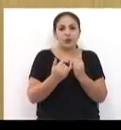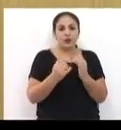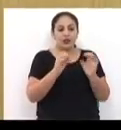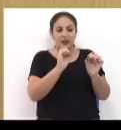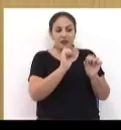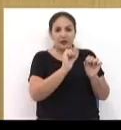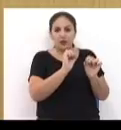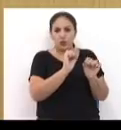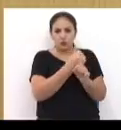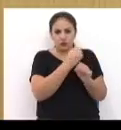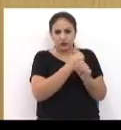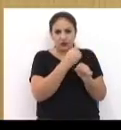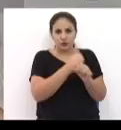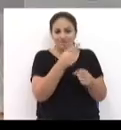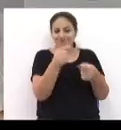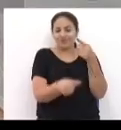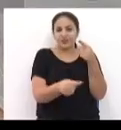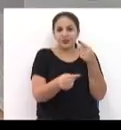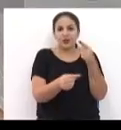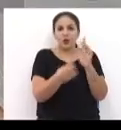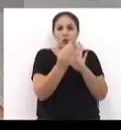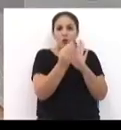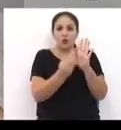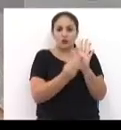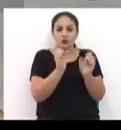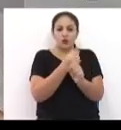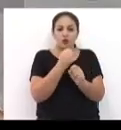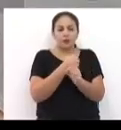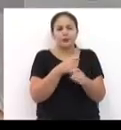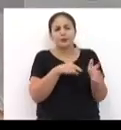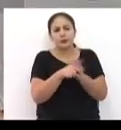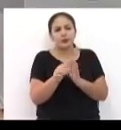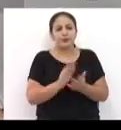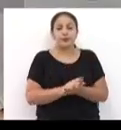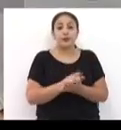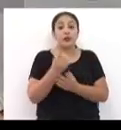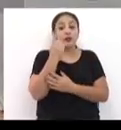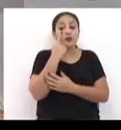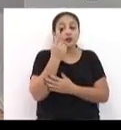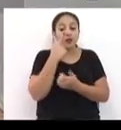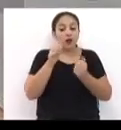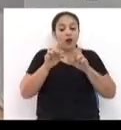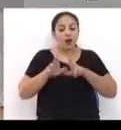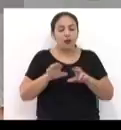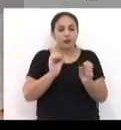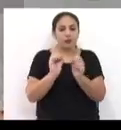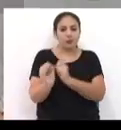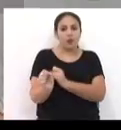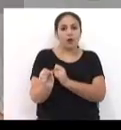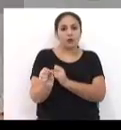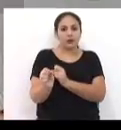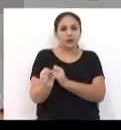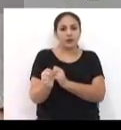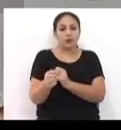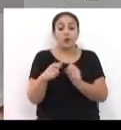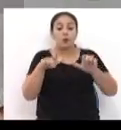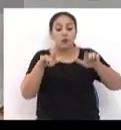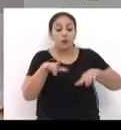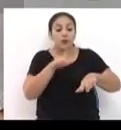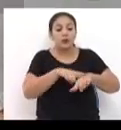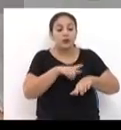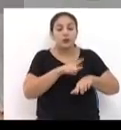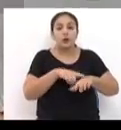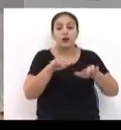Obras está sendo questionada. Tem que limitar a área que poderá ser regularizada, a situação,